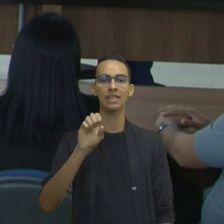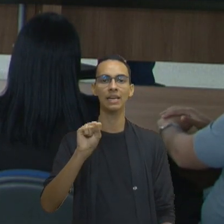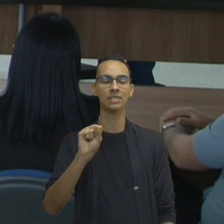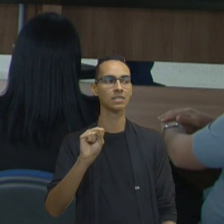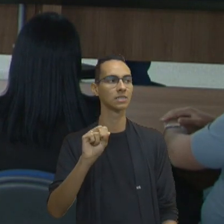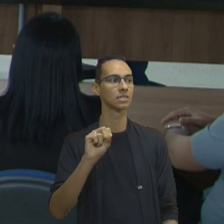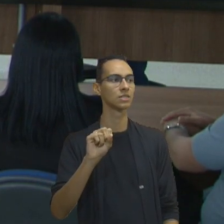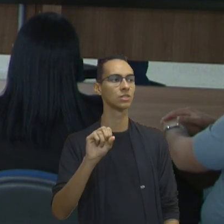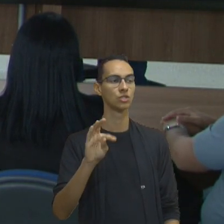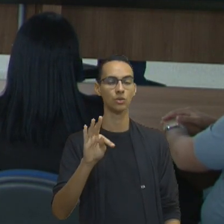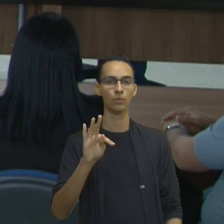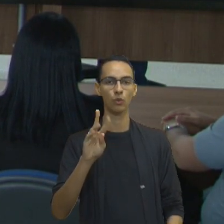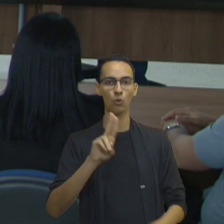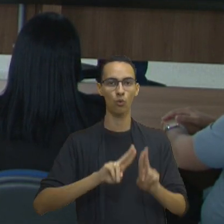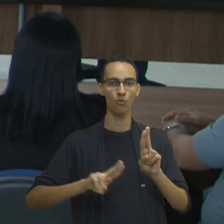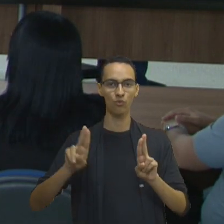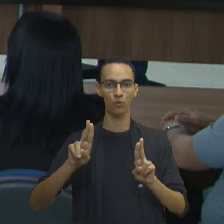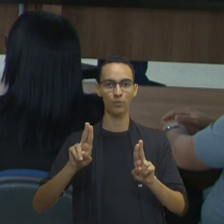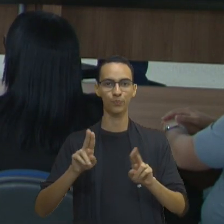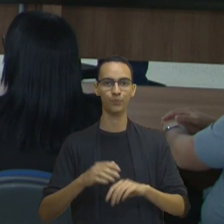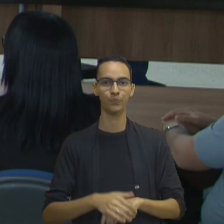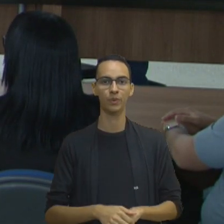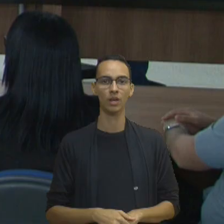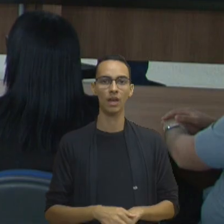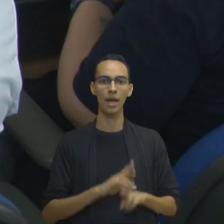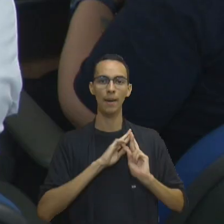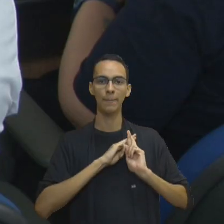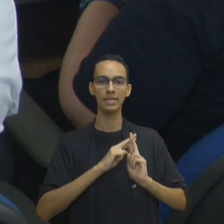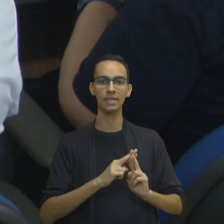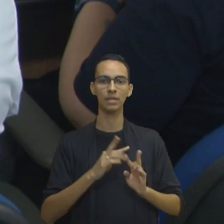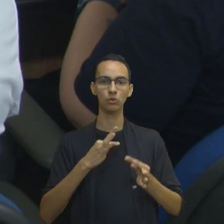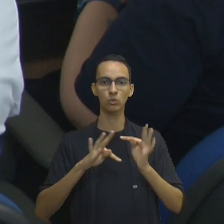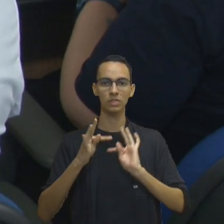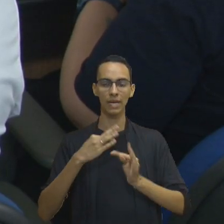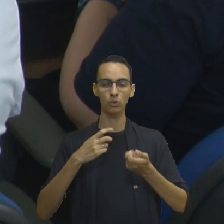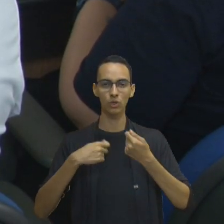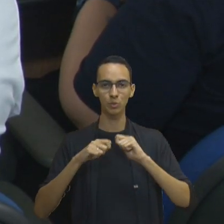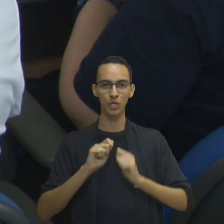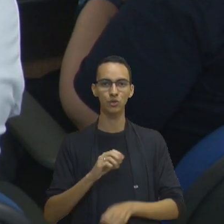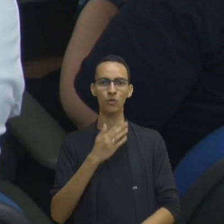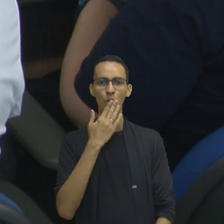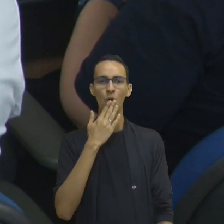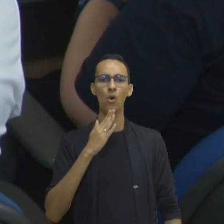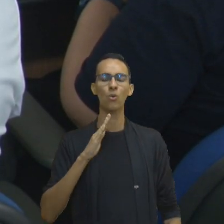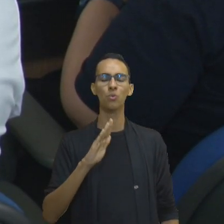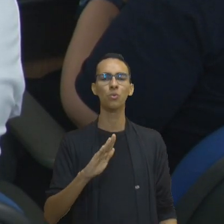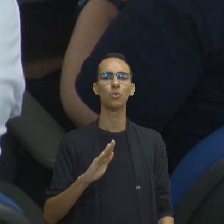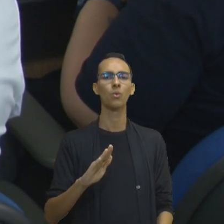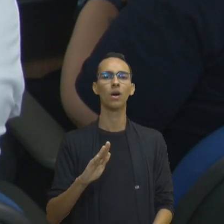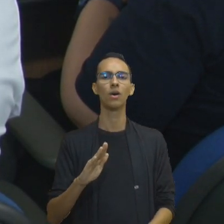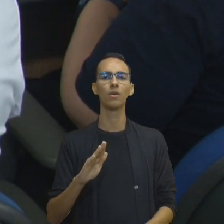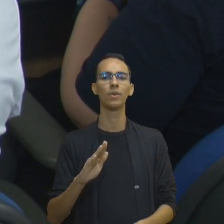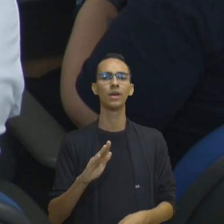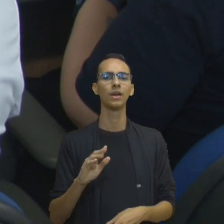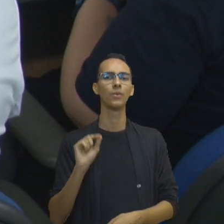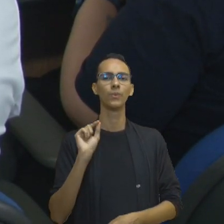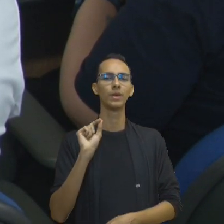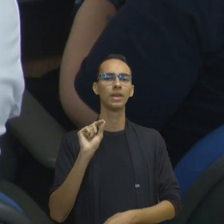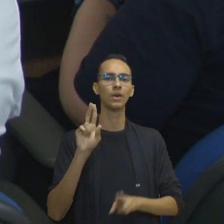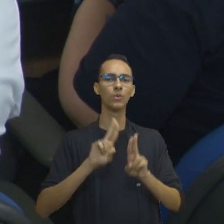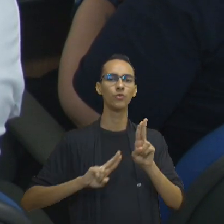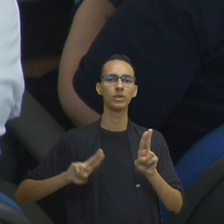Administrativos. A minha pergunta é: quais as medidas efetivas de funcionamento da universidade terão que